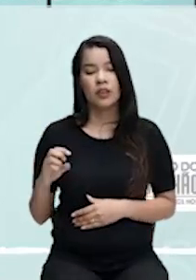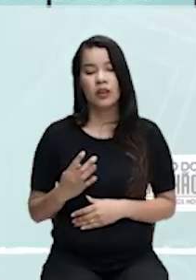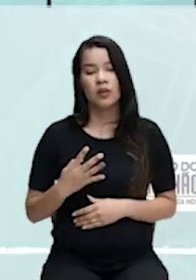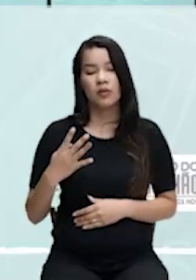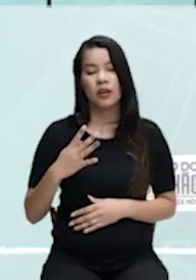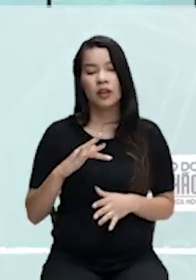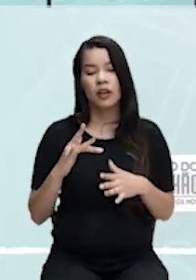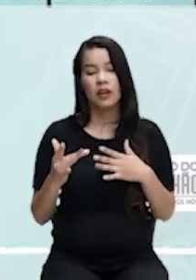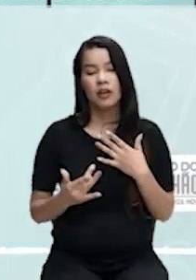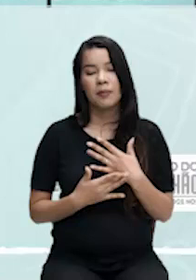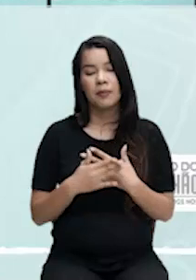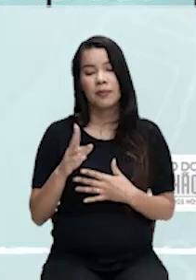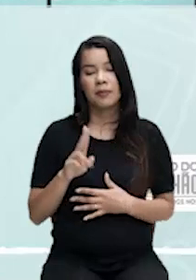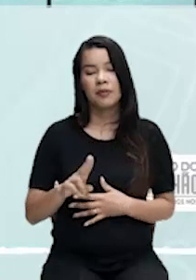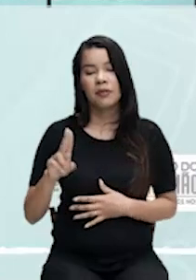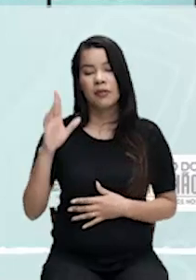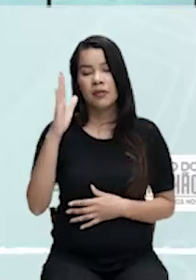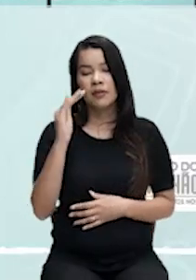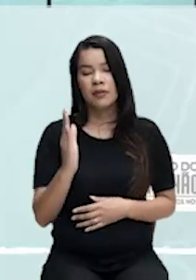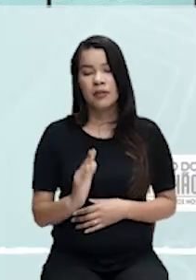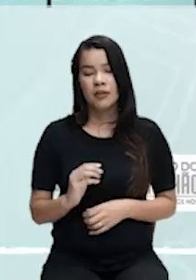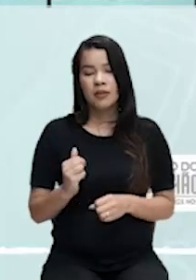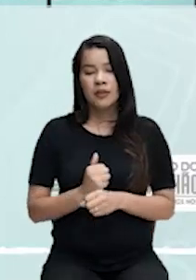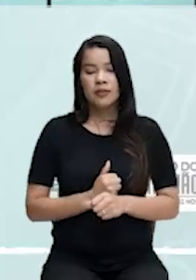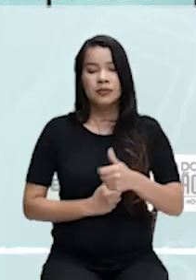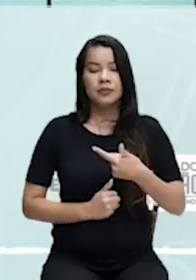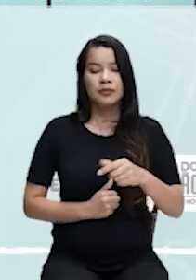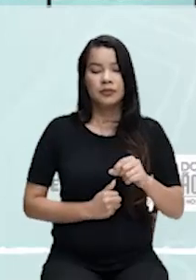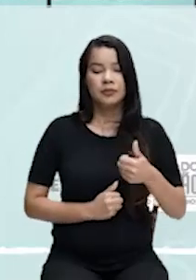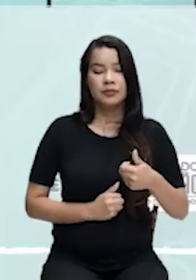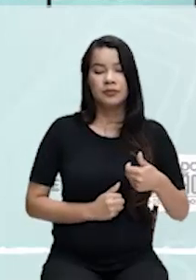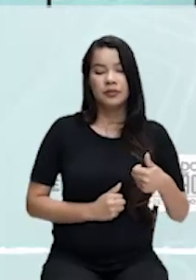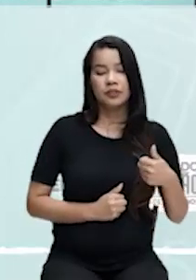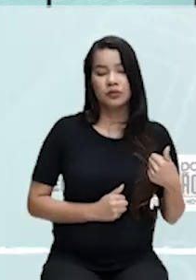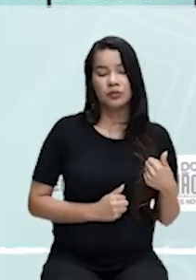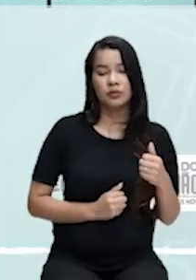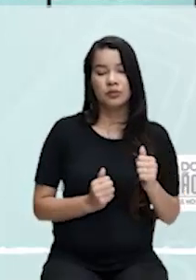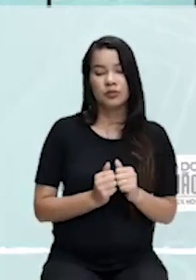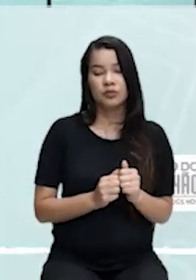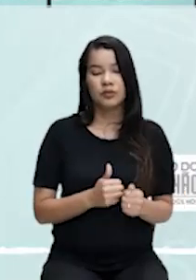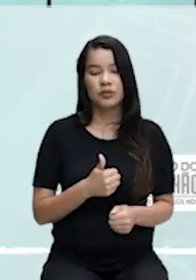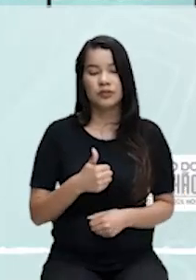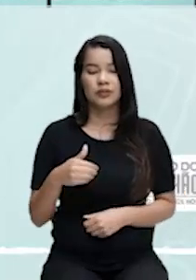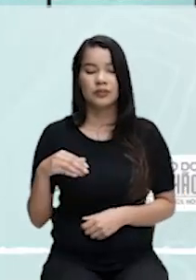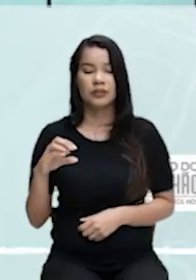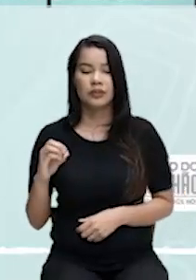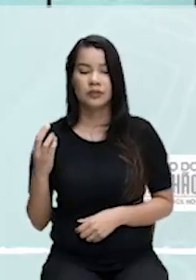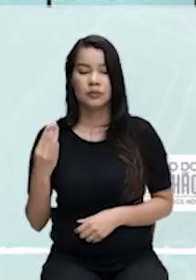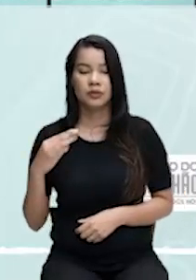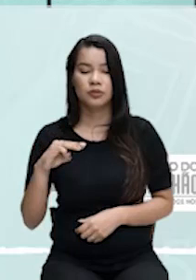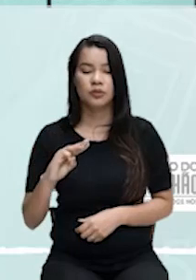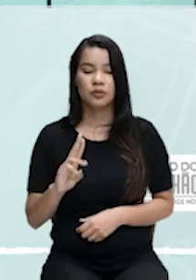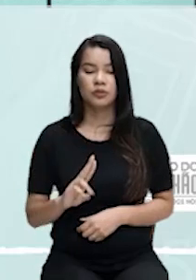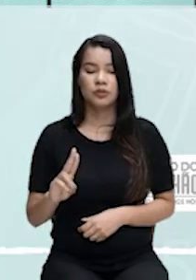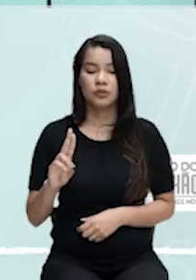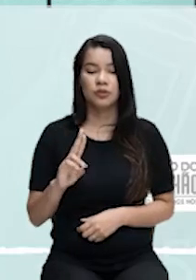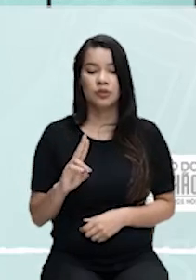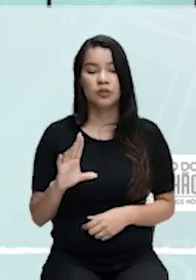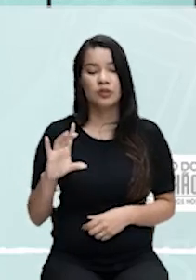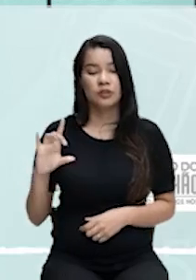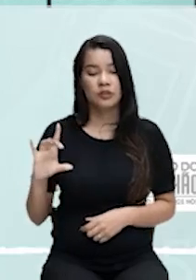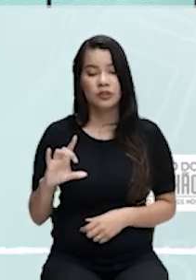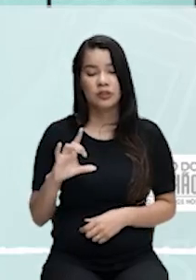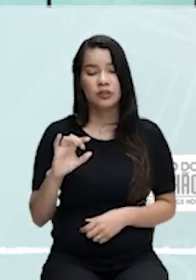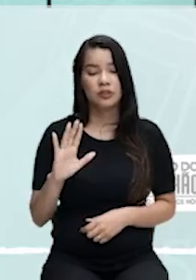mais usada no Brasil em 2021, com 110 milhões de usuários. O Instagram já mudou bastante